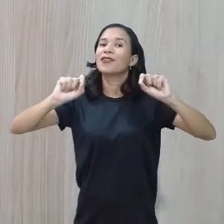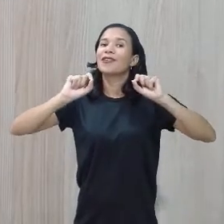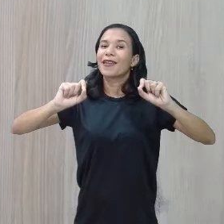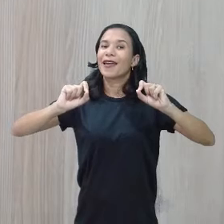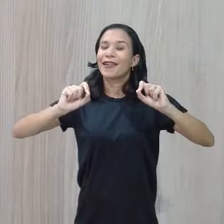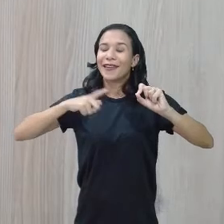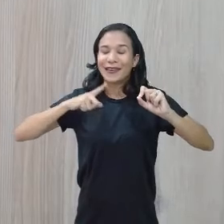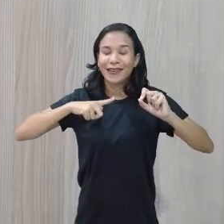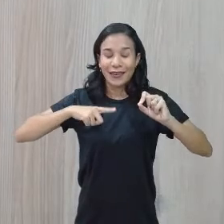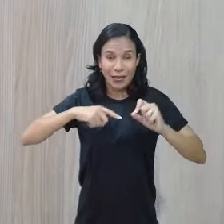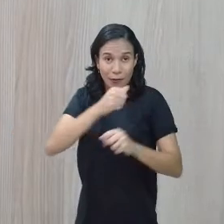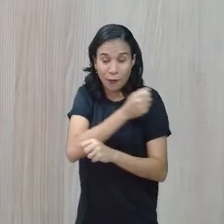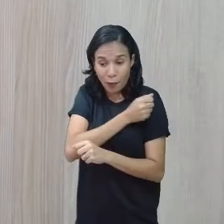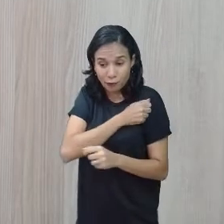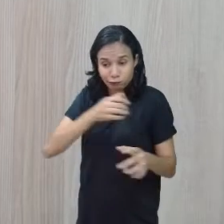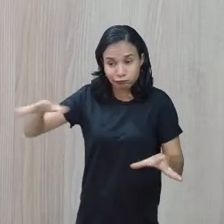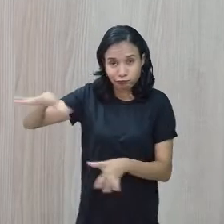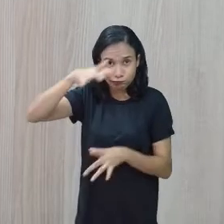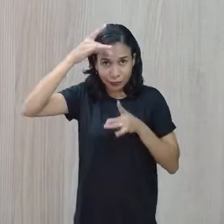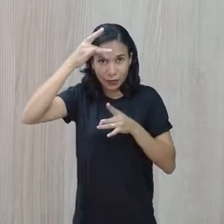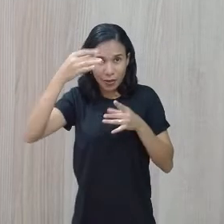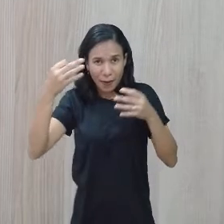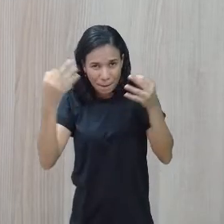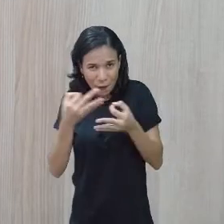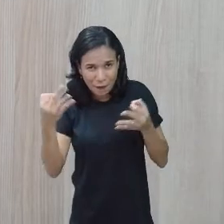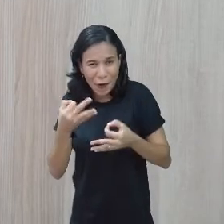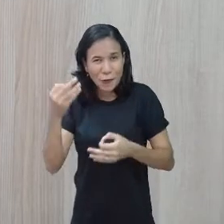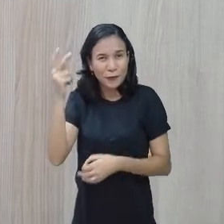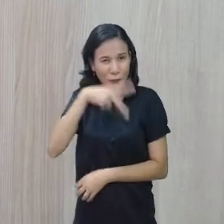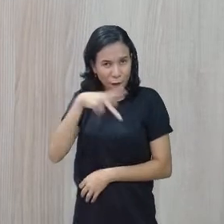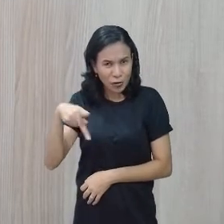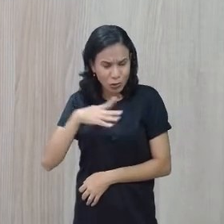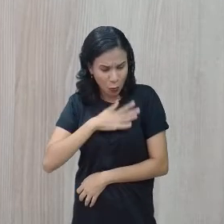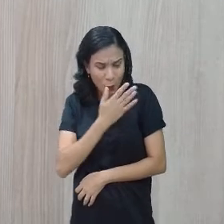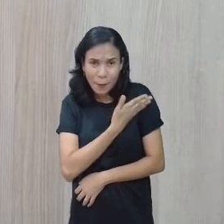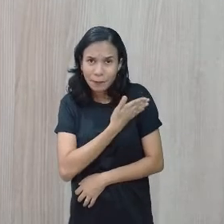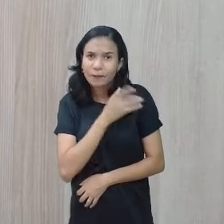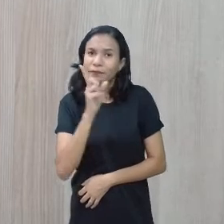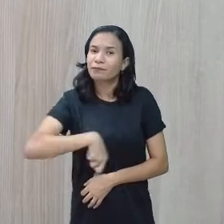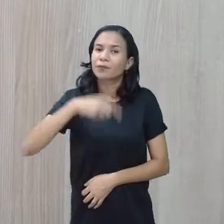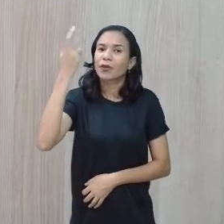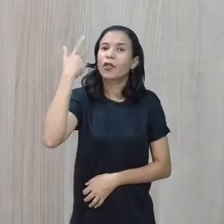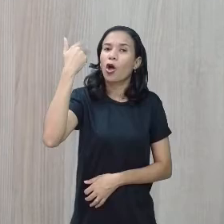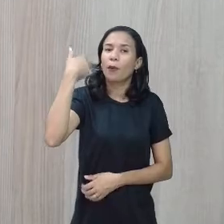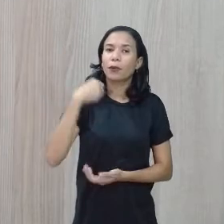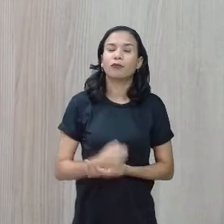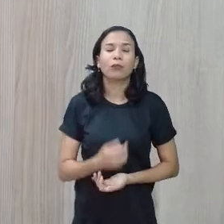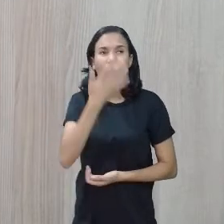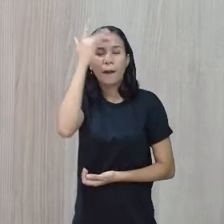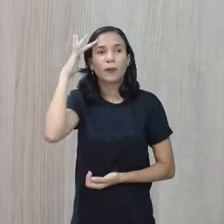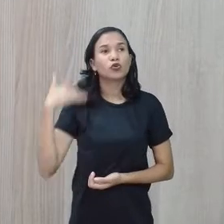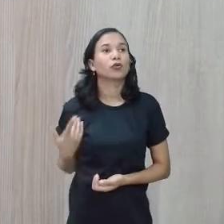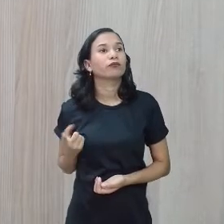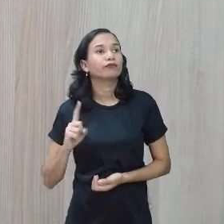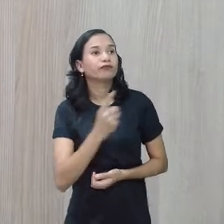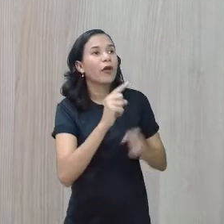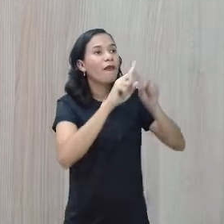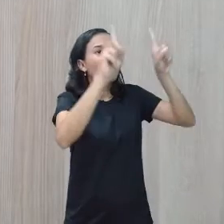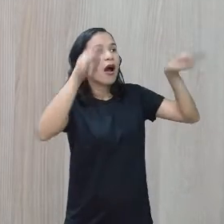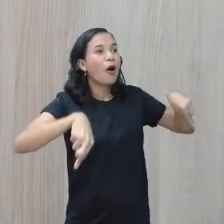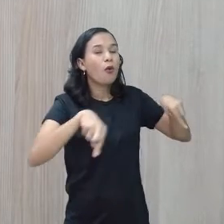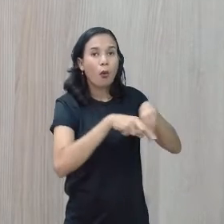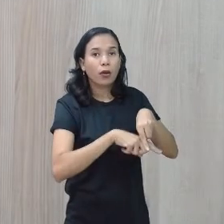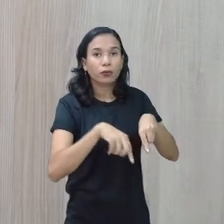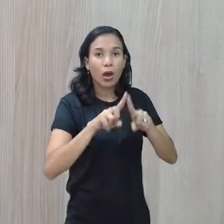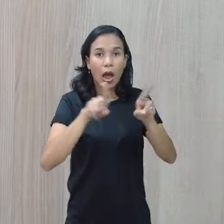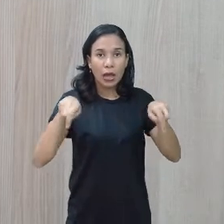Se você, professor, meu amigo que tá comigo aqui, sabe que é comum, de praxe, quando você vai ao quadro, a primeira coisa que você faz é dar as costas